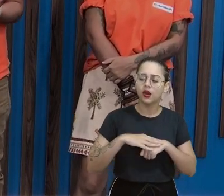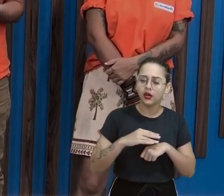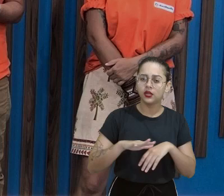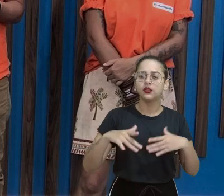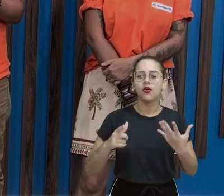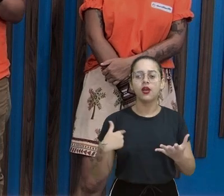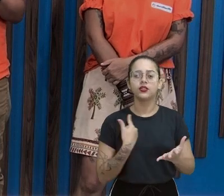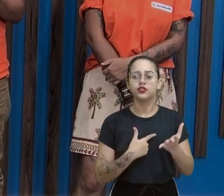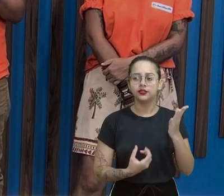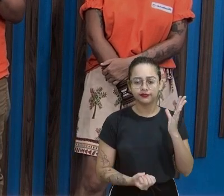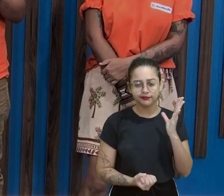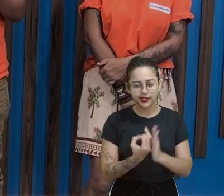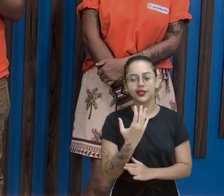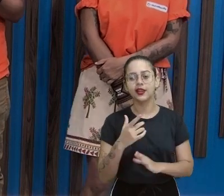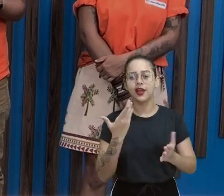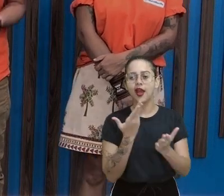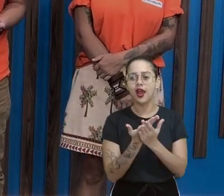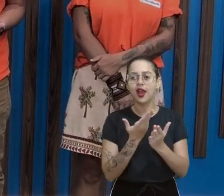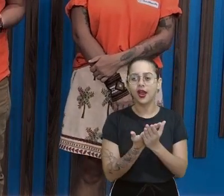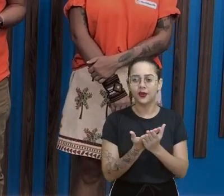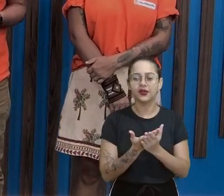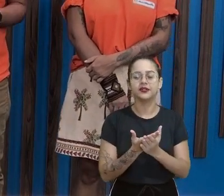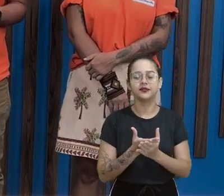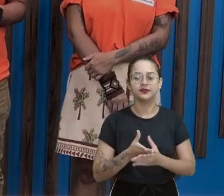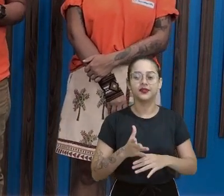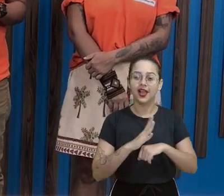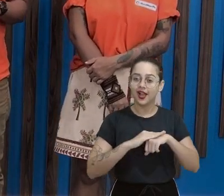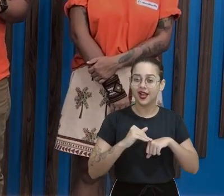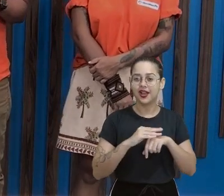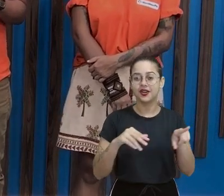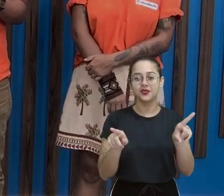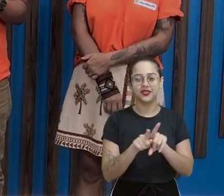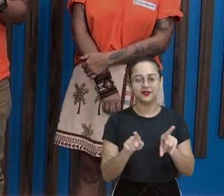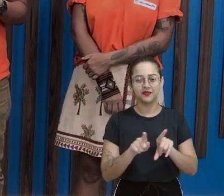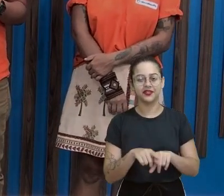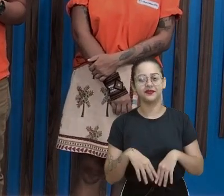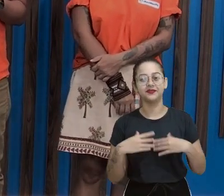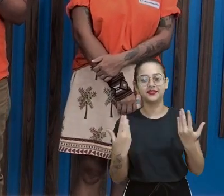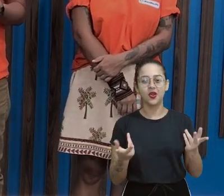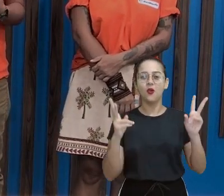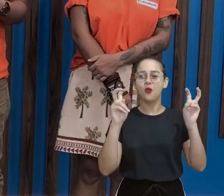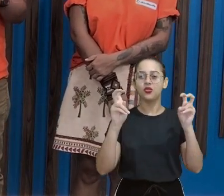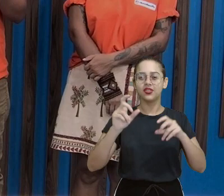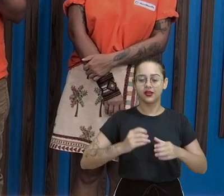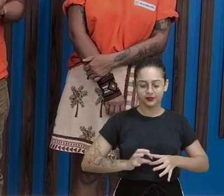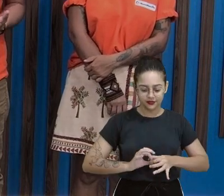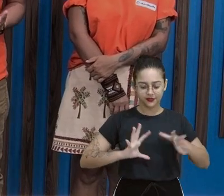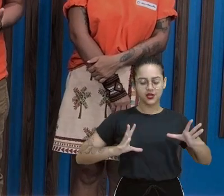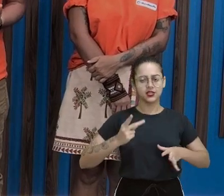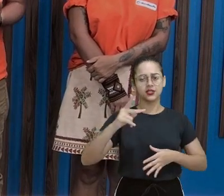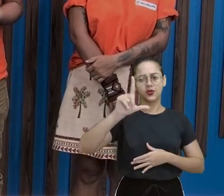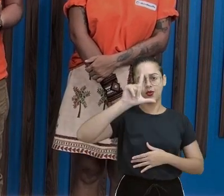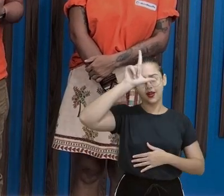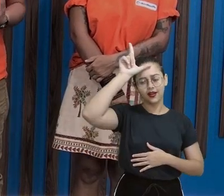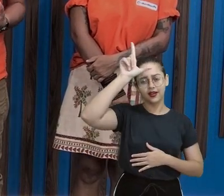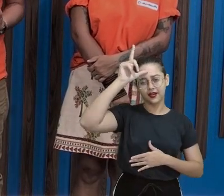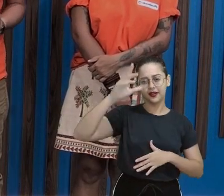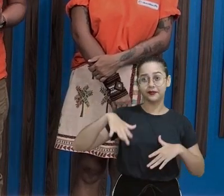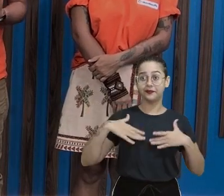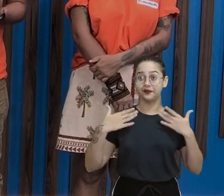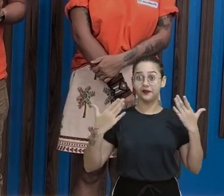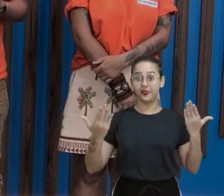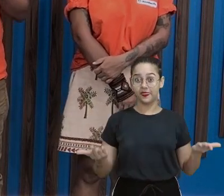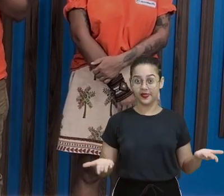essas aulas, né, nesse mesmo sentido. Então, o tema, como eu falei, convoque seu líder, né? Então, o